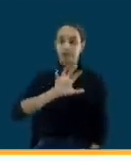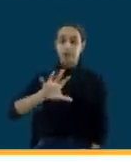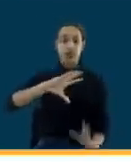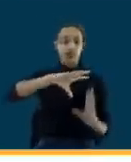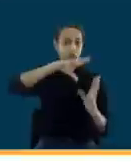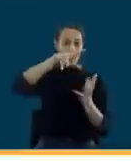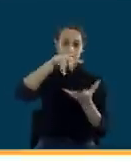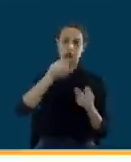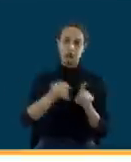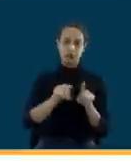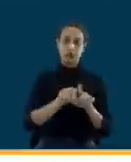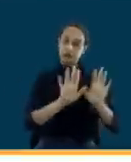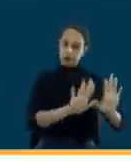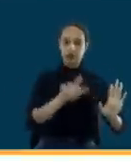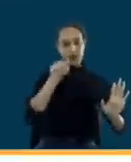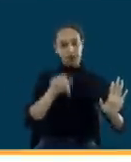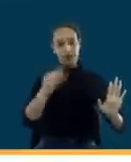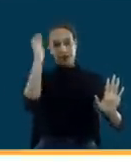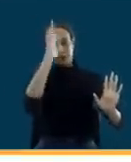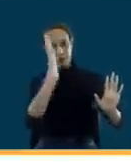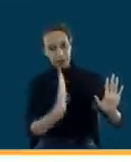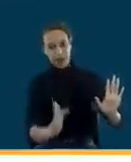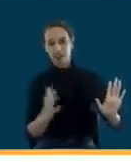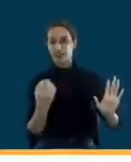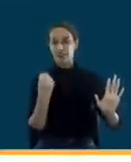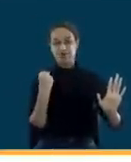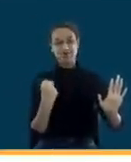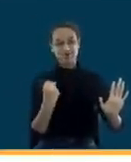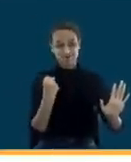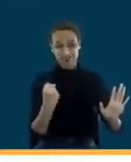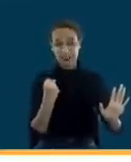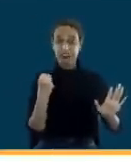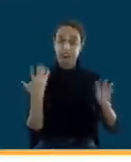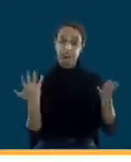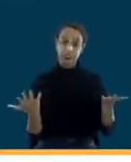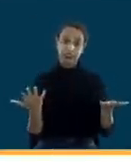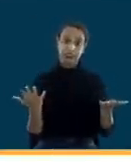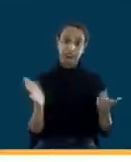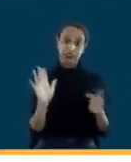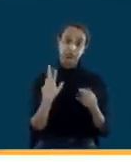aqui no Brasil está mais acentuado por uma razão mais simples.